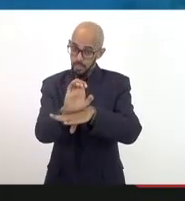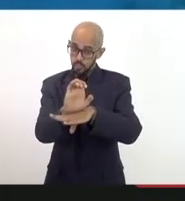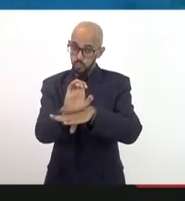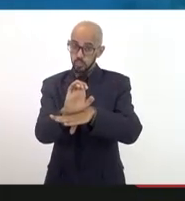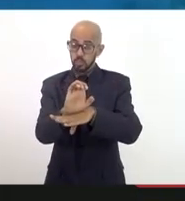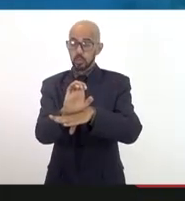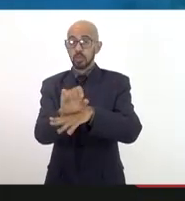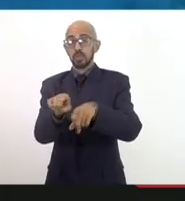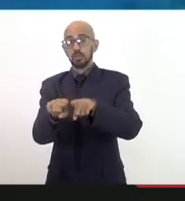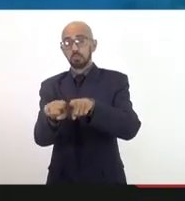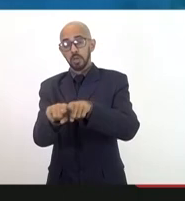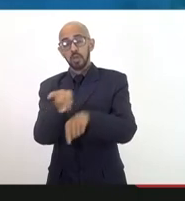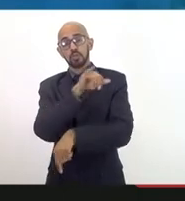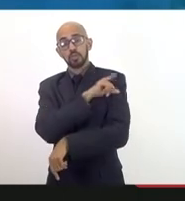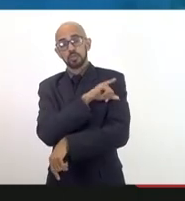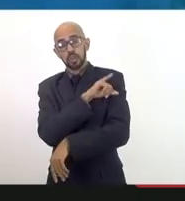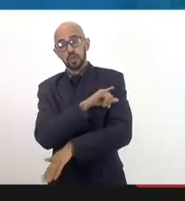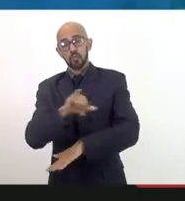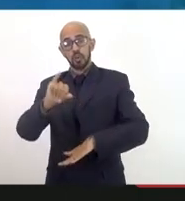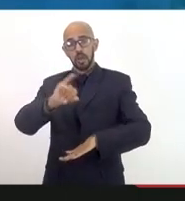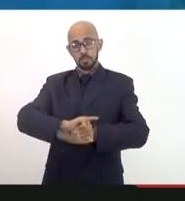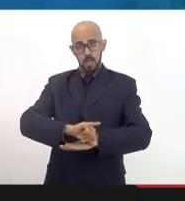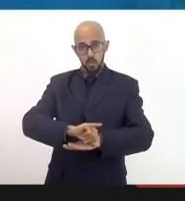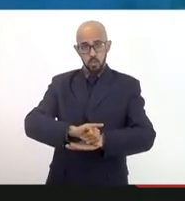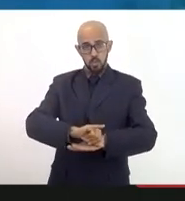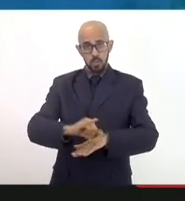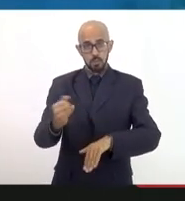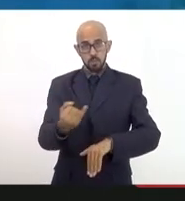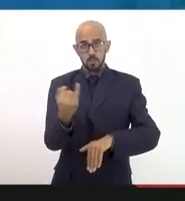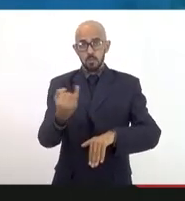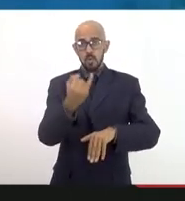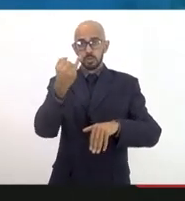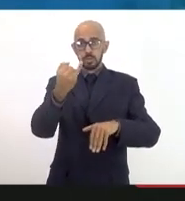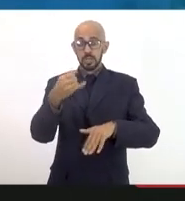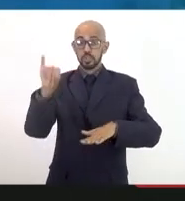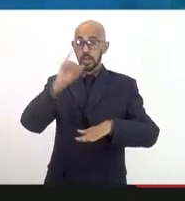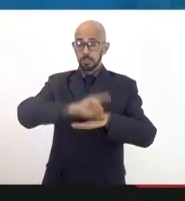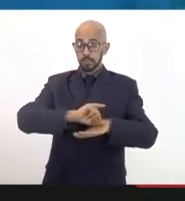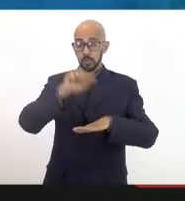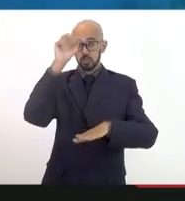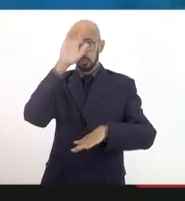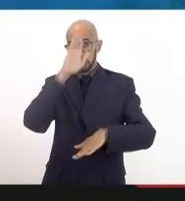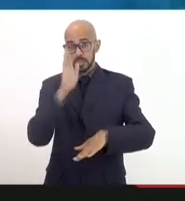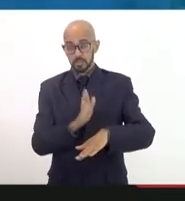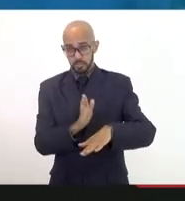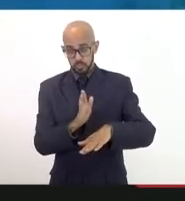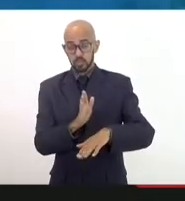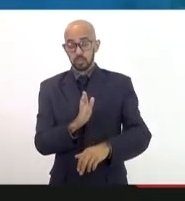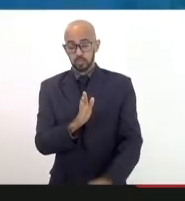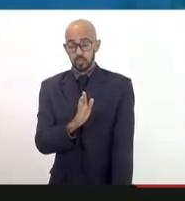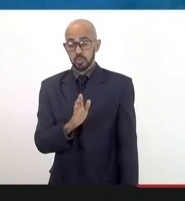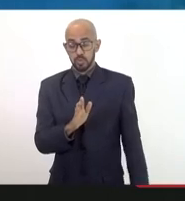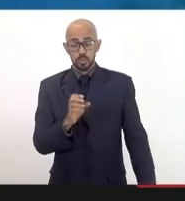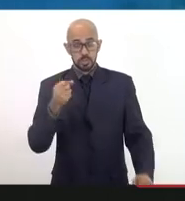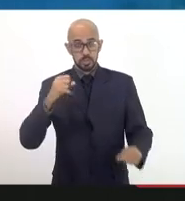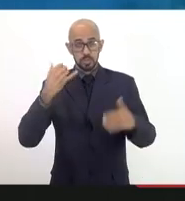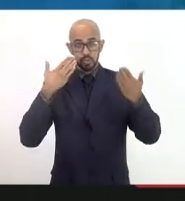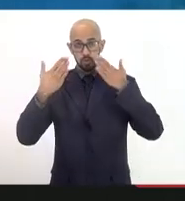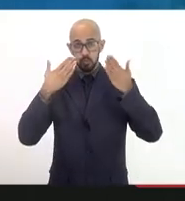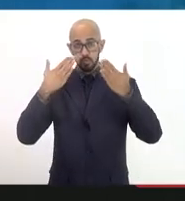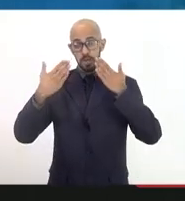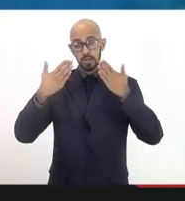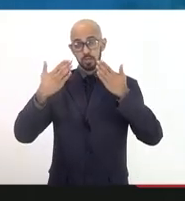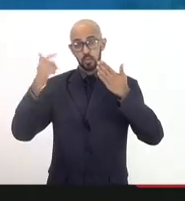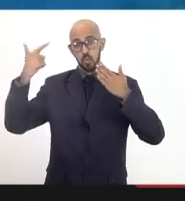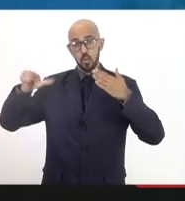capital. Importante centro econômico brasileiro. E a gente, se comparando com municípios vizinhos do Sudeste,